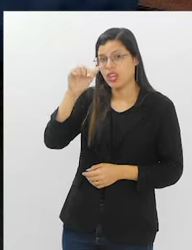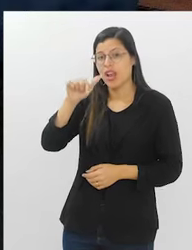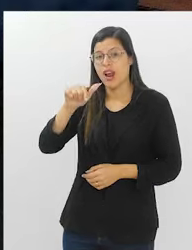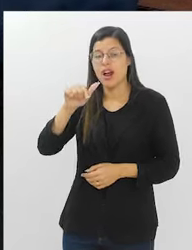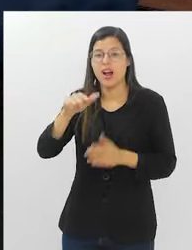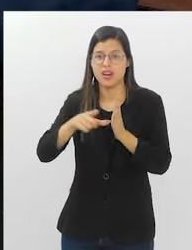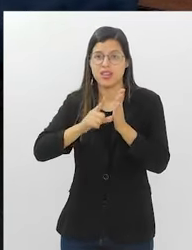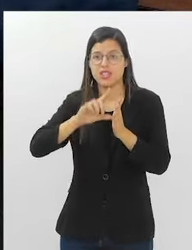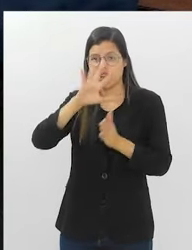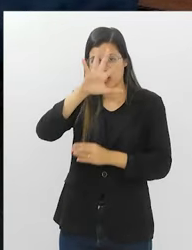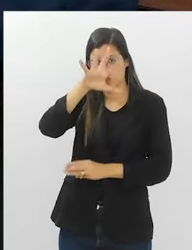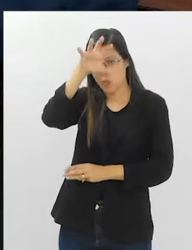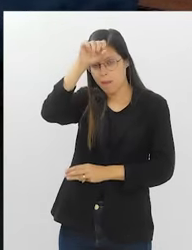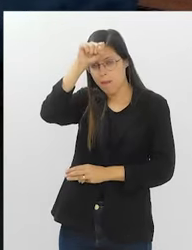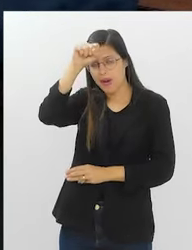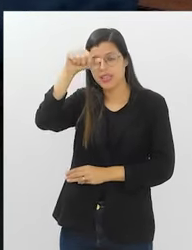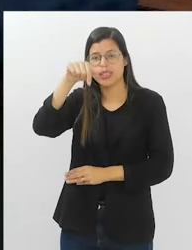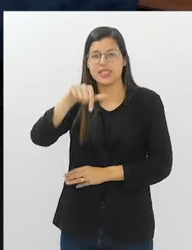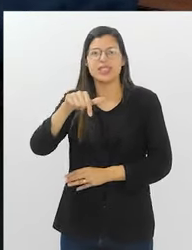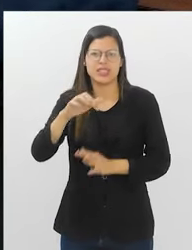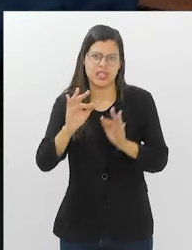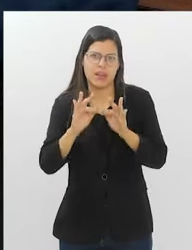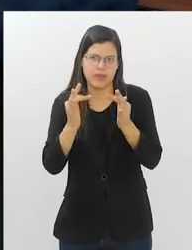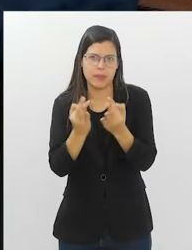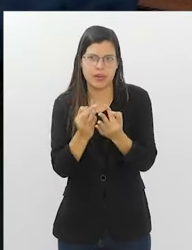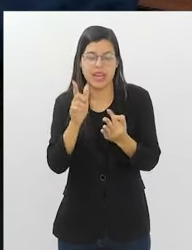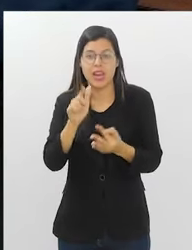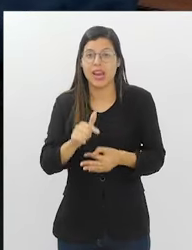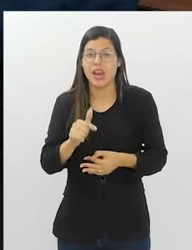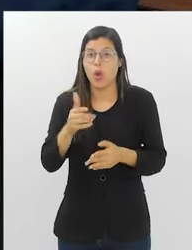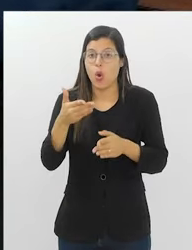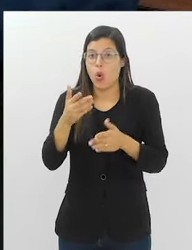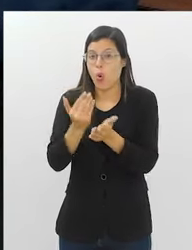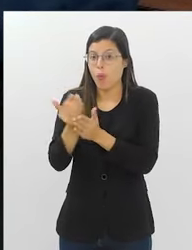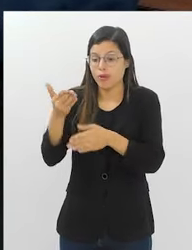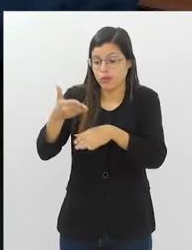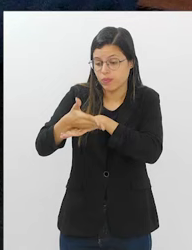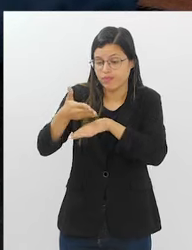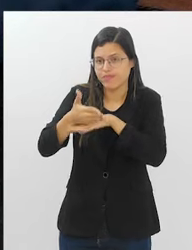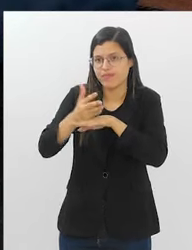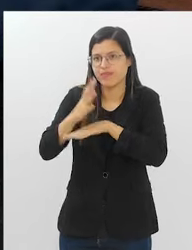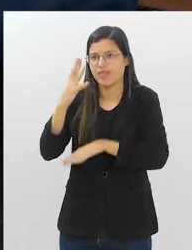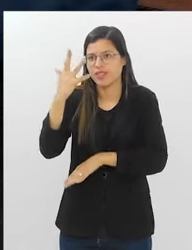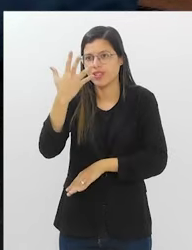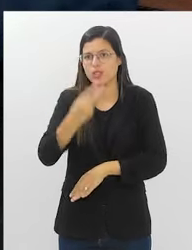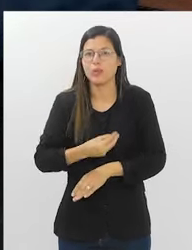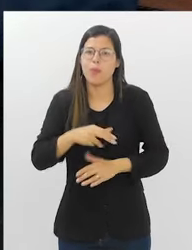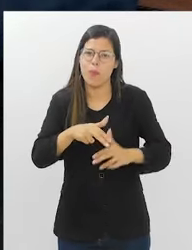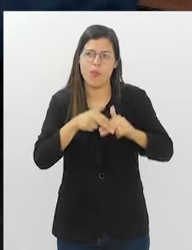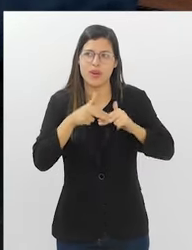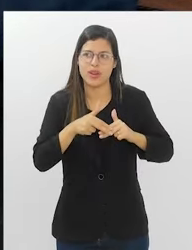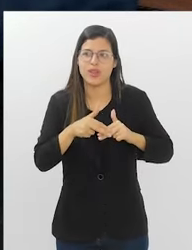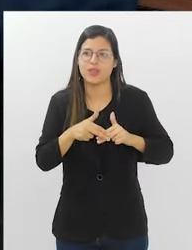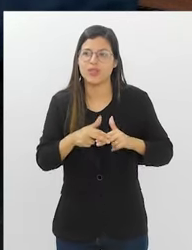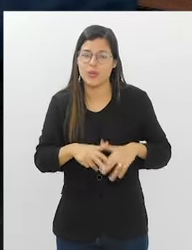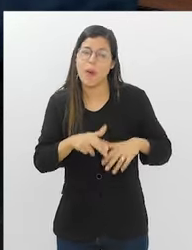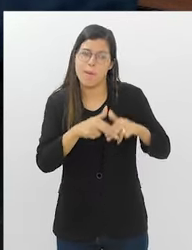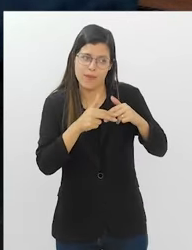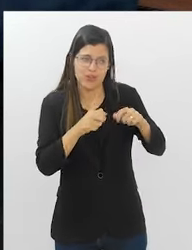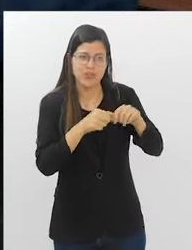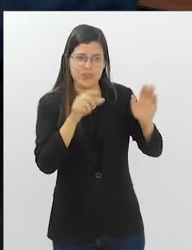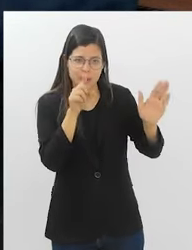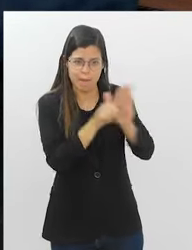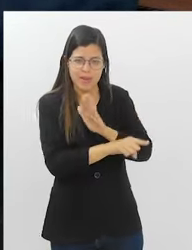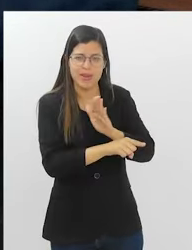Umbanda, como boa parte da família, passou a frequentar o espiritismo por conta disso. Ah, que beleza. É, por isso que eu lhe fiz